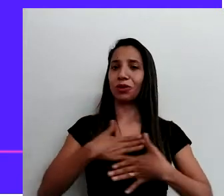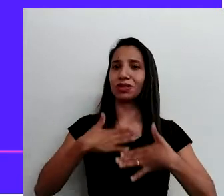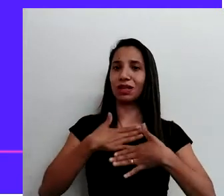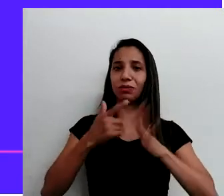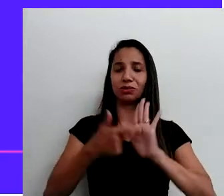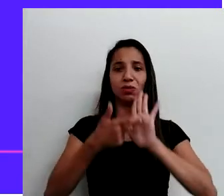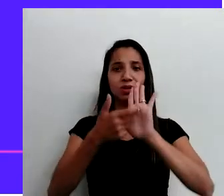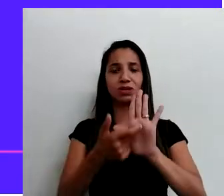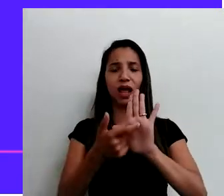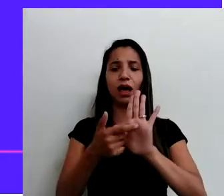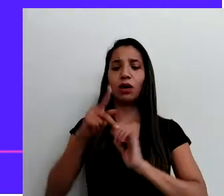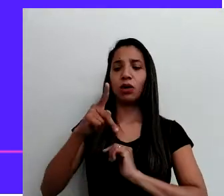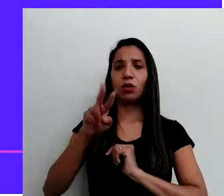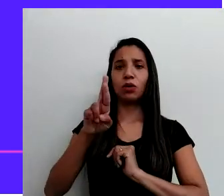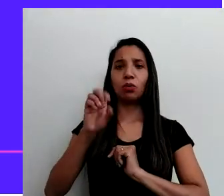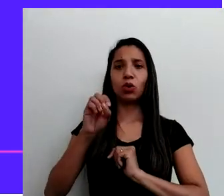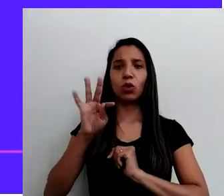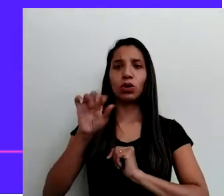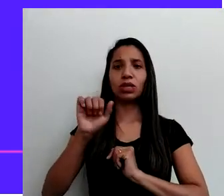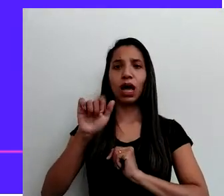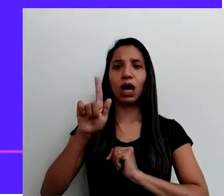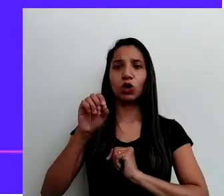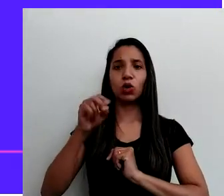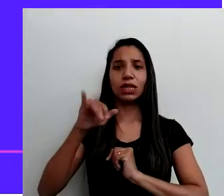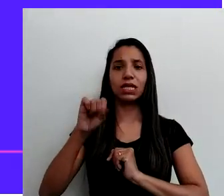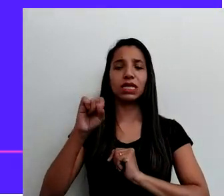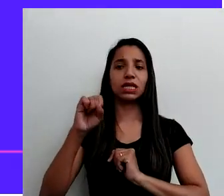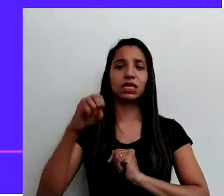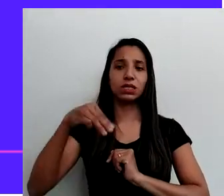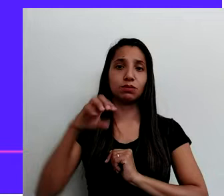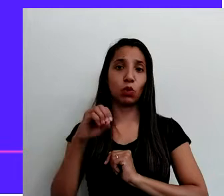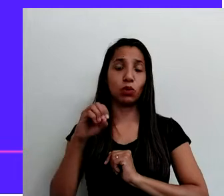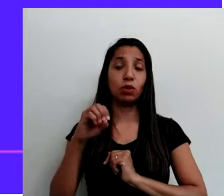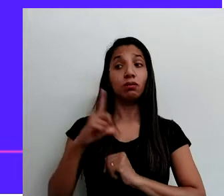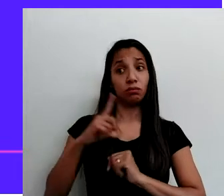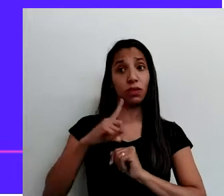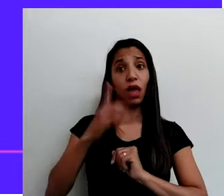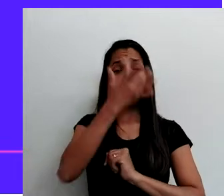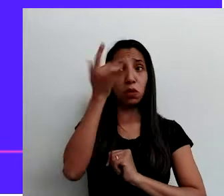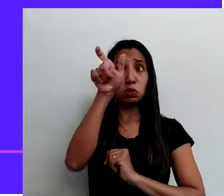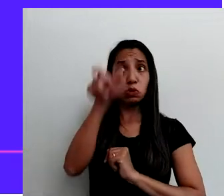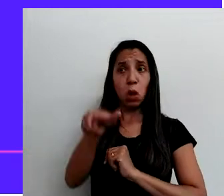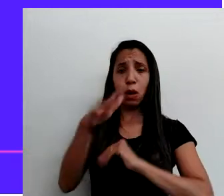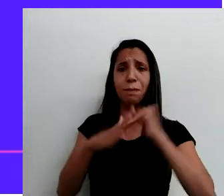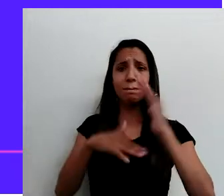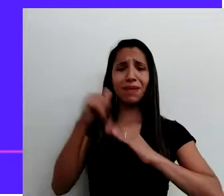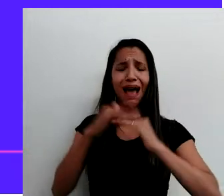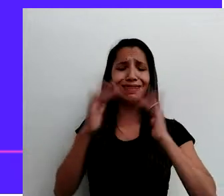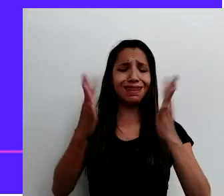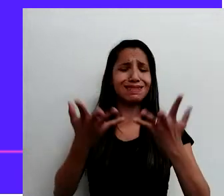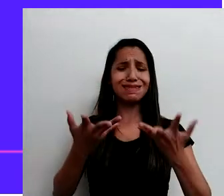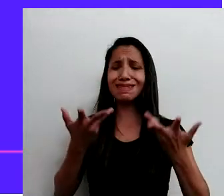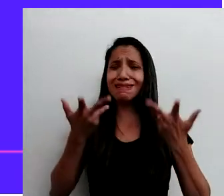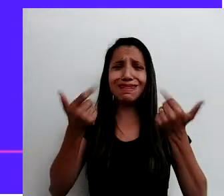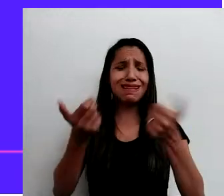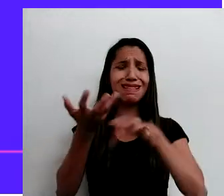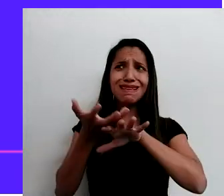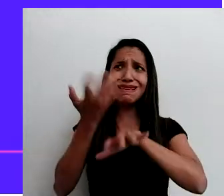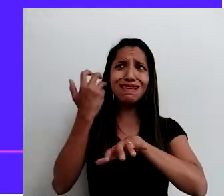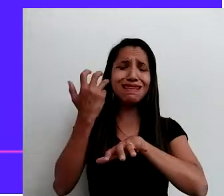que, né, existem pessoas fazendo coisas incríveis com, né, condições